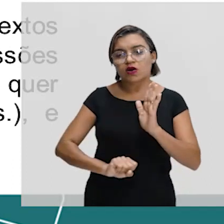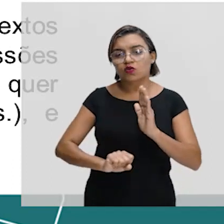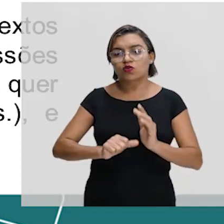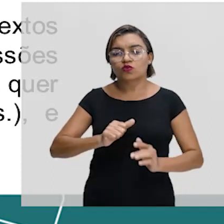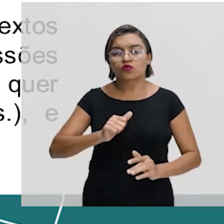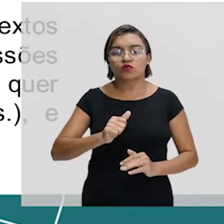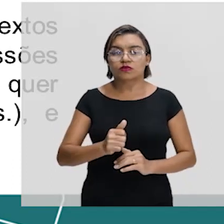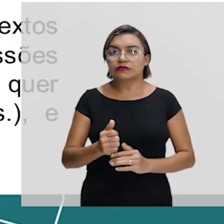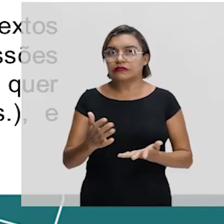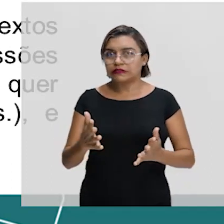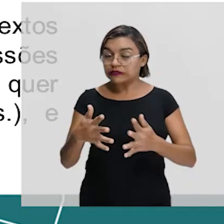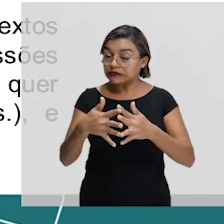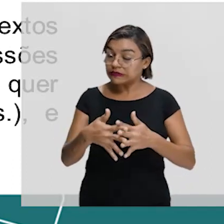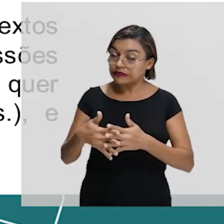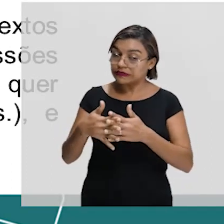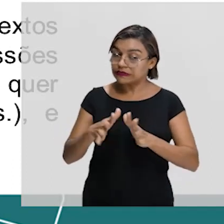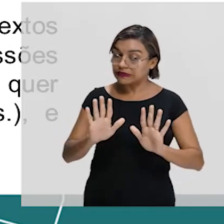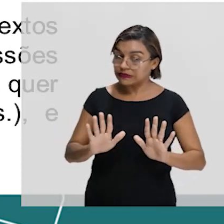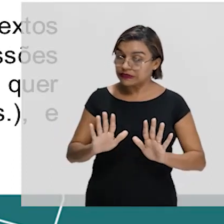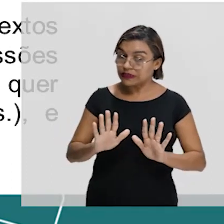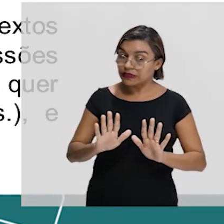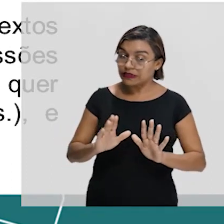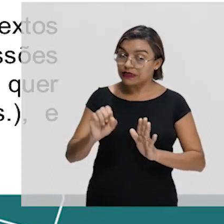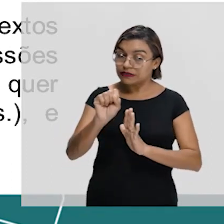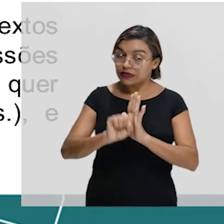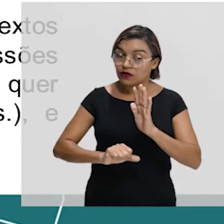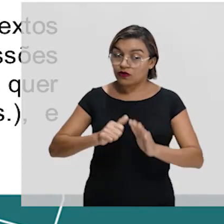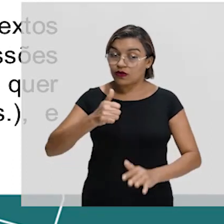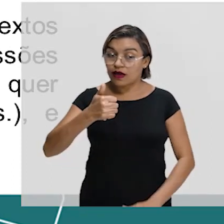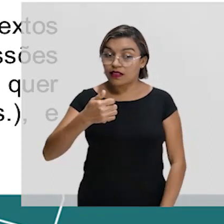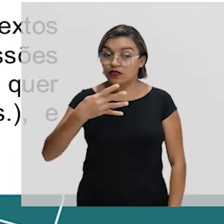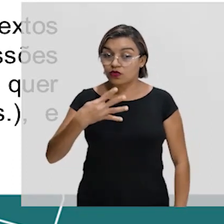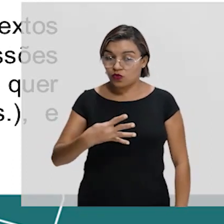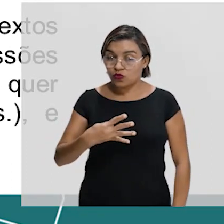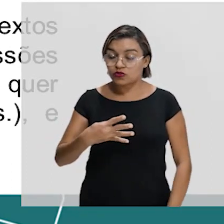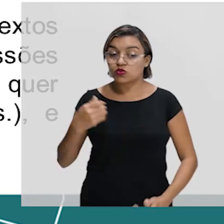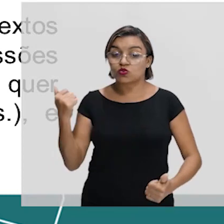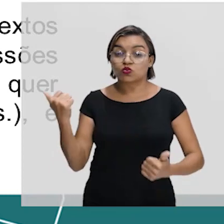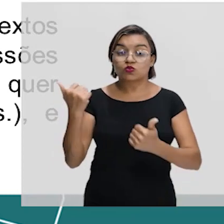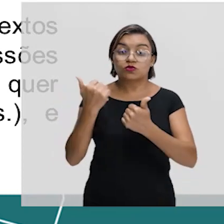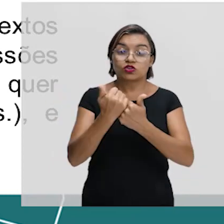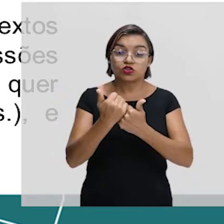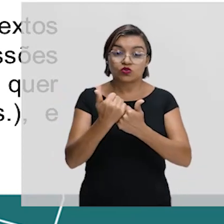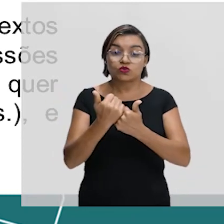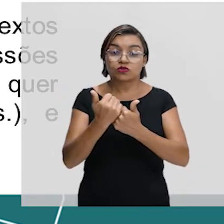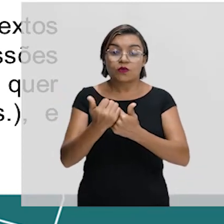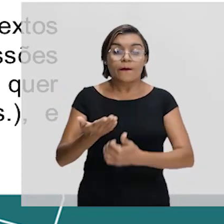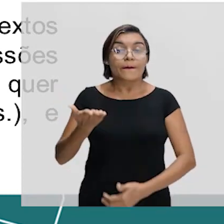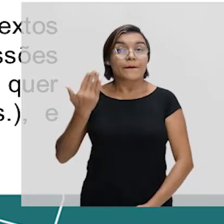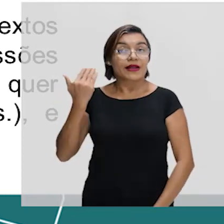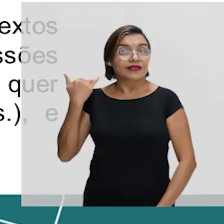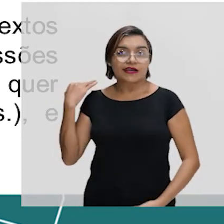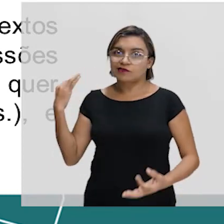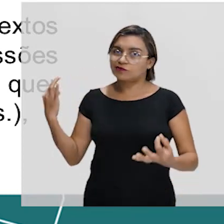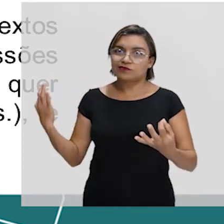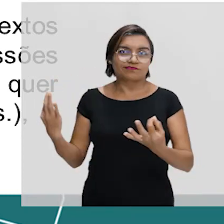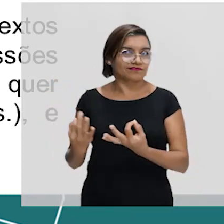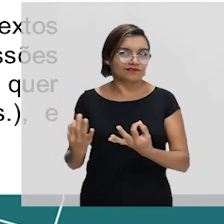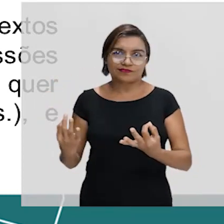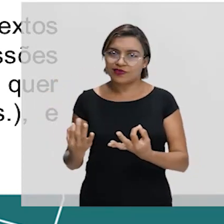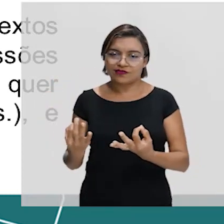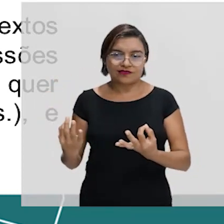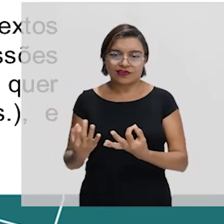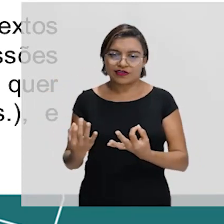XVI, não, estou confundindo, século XIV, sendo substituído pelo pretérito imperfeito, tá? Llegara